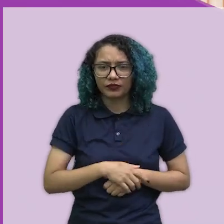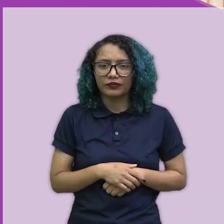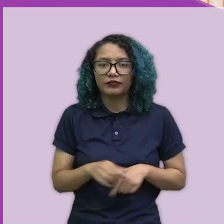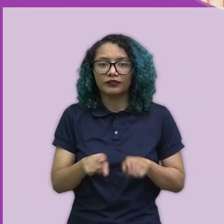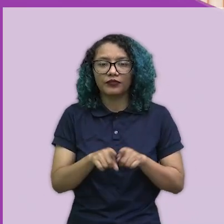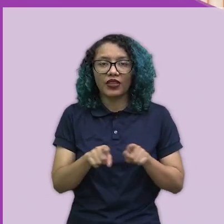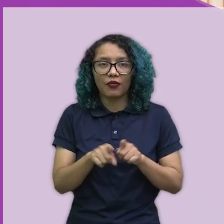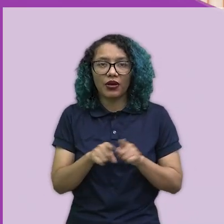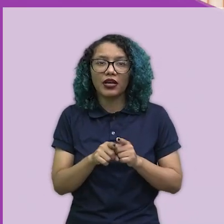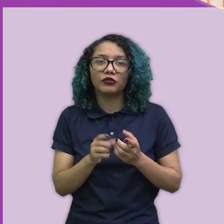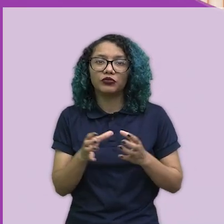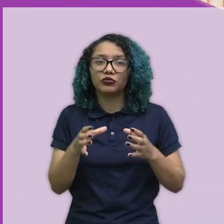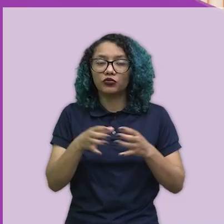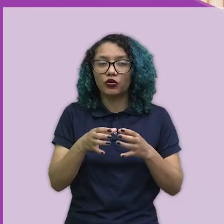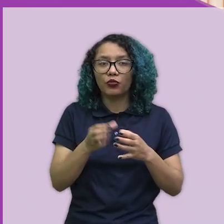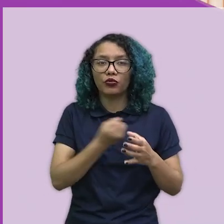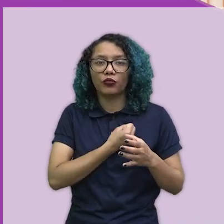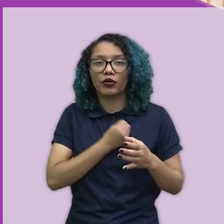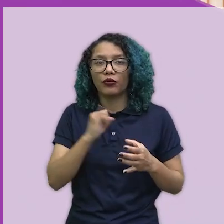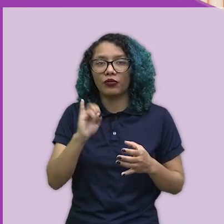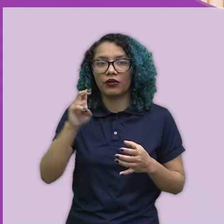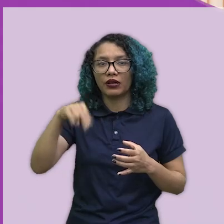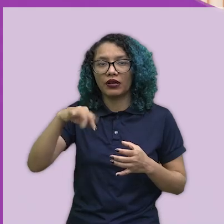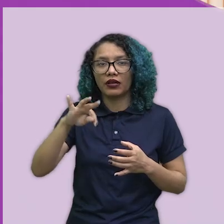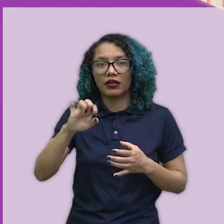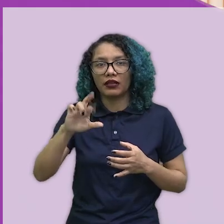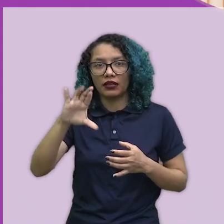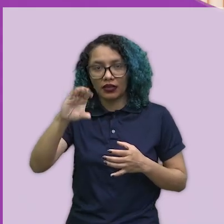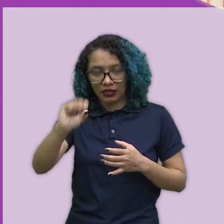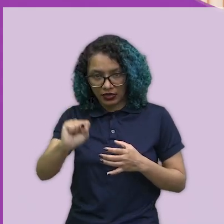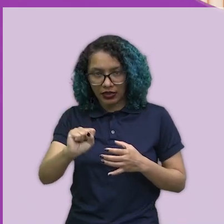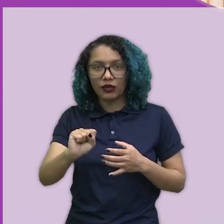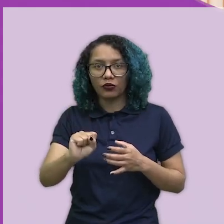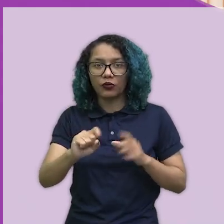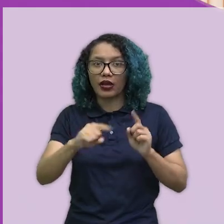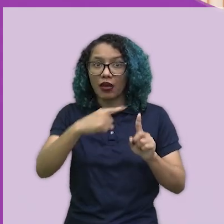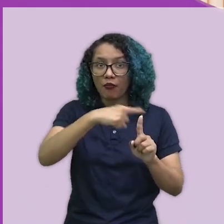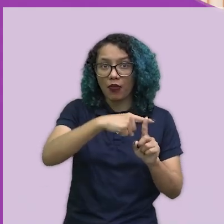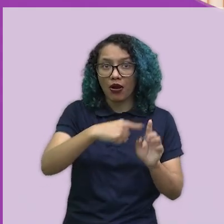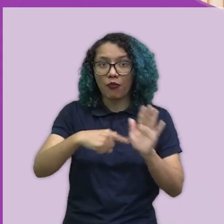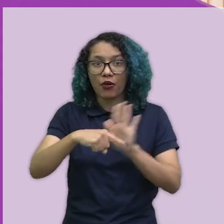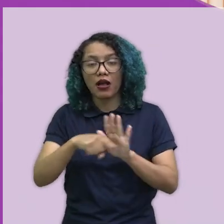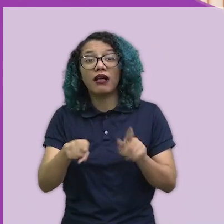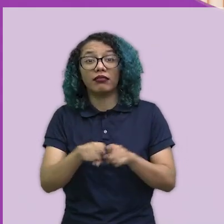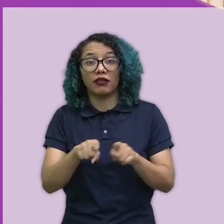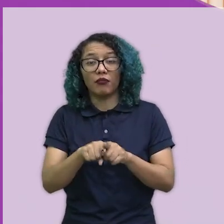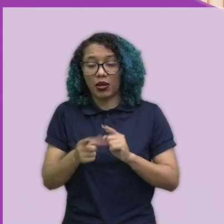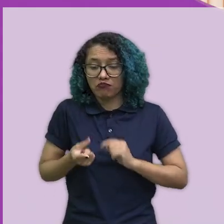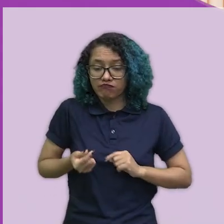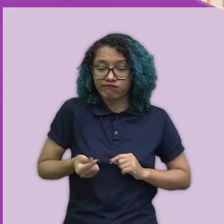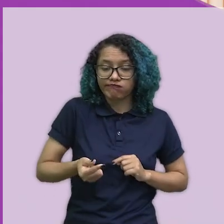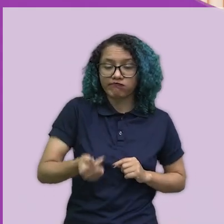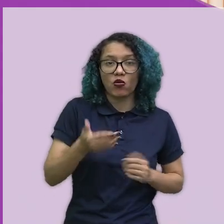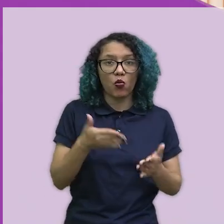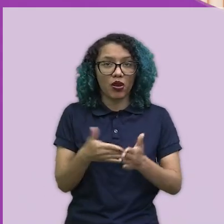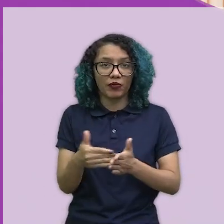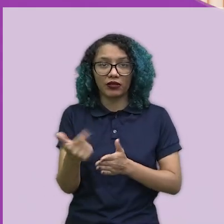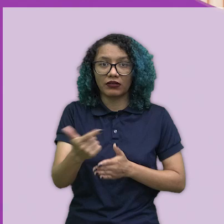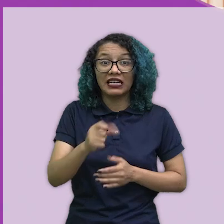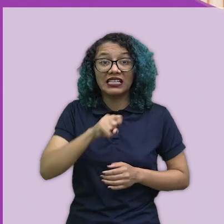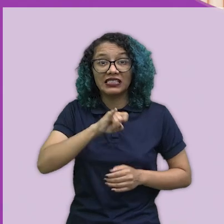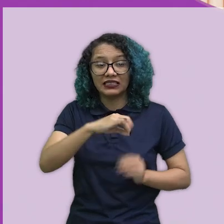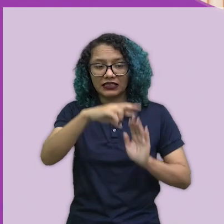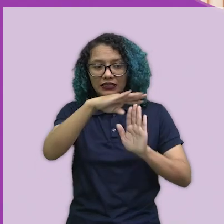números positivos e negativos, eles também são infinitos. Então, se a gente não estabelecer um